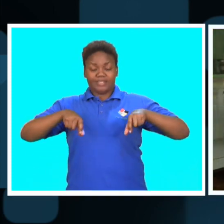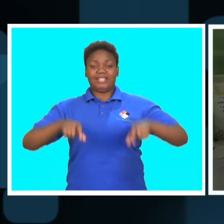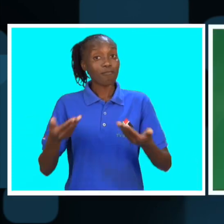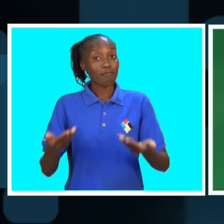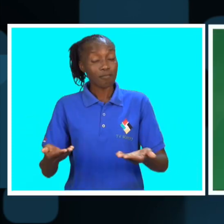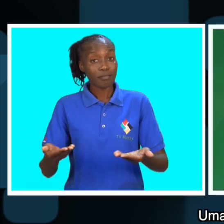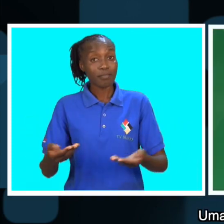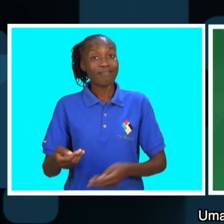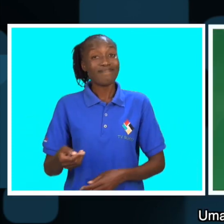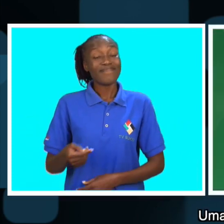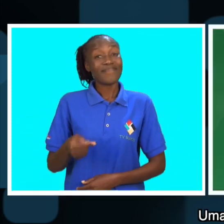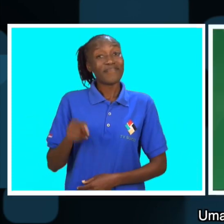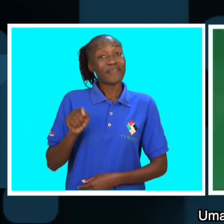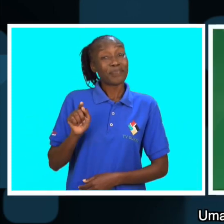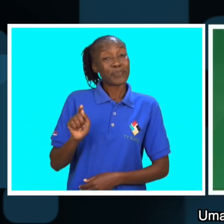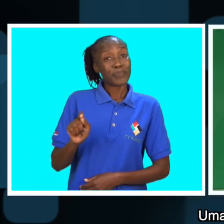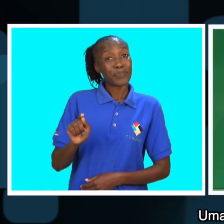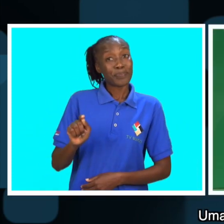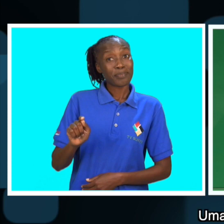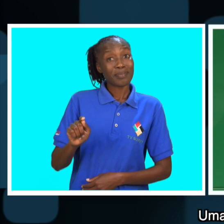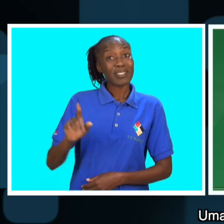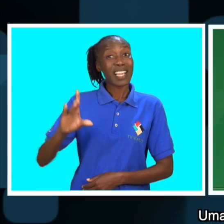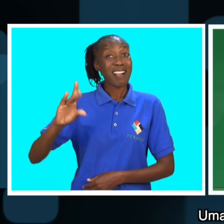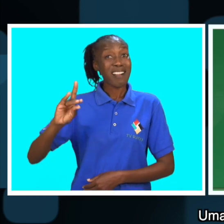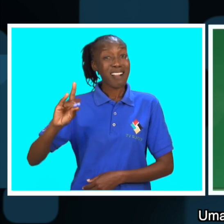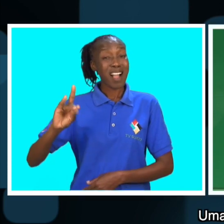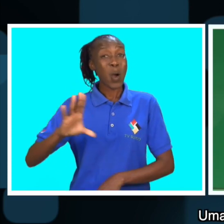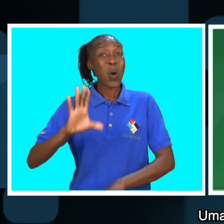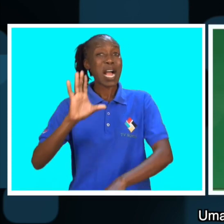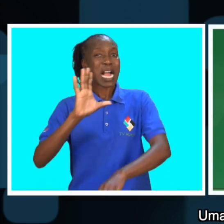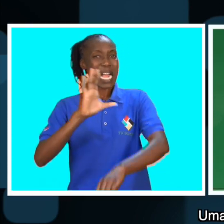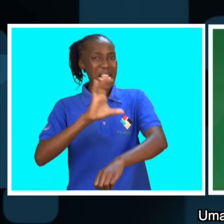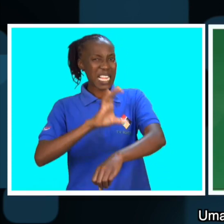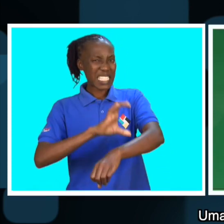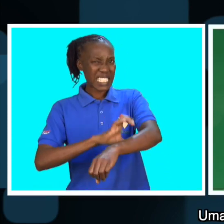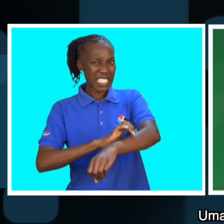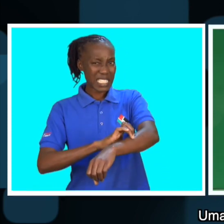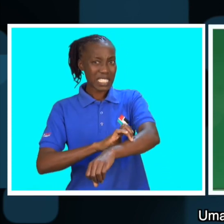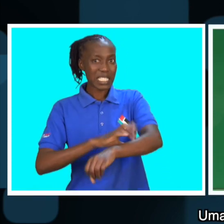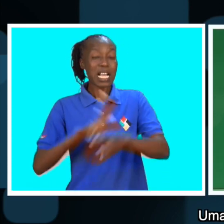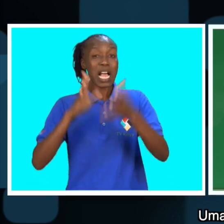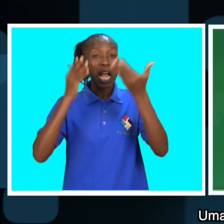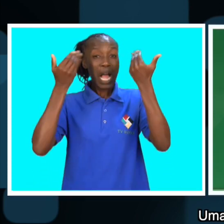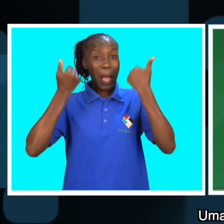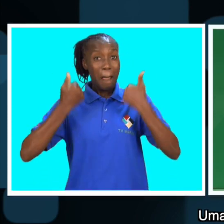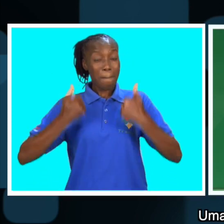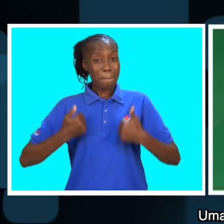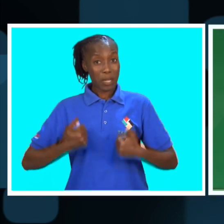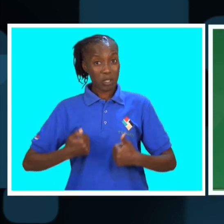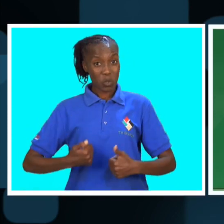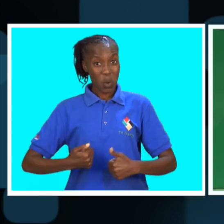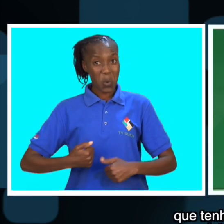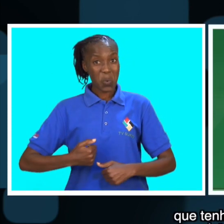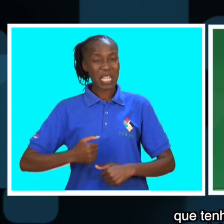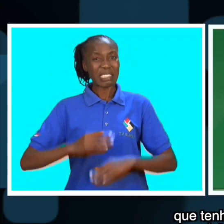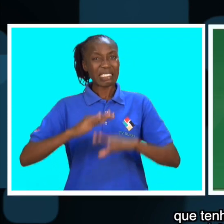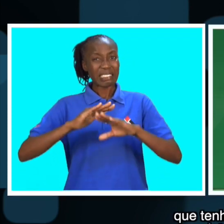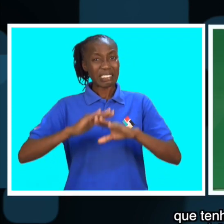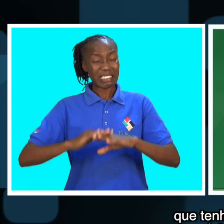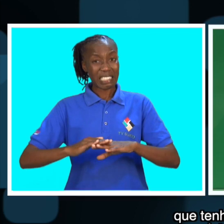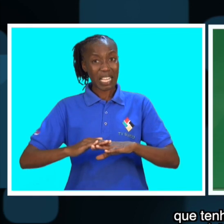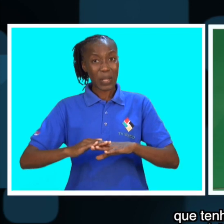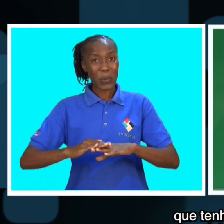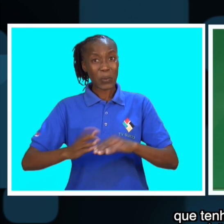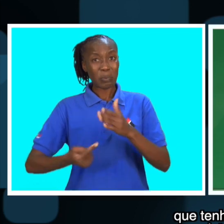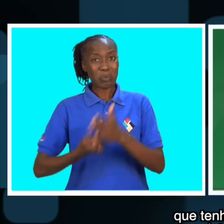Uma vez a pessoa resposta ao animal que tenha